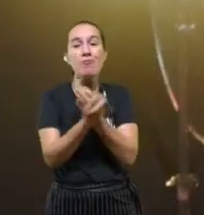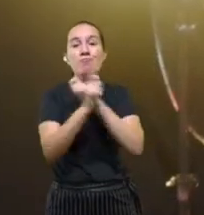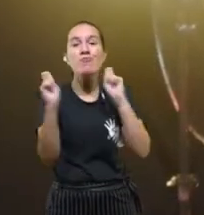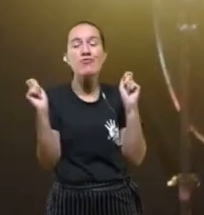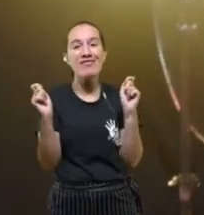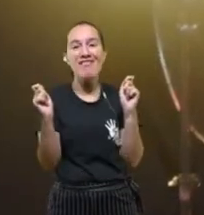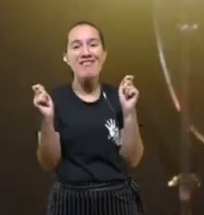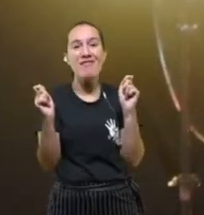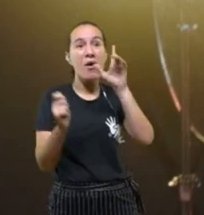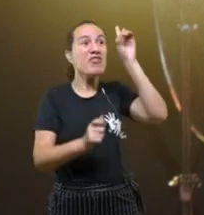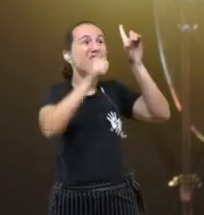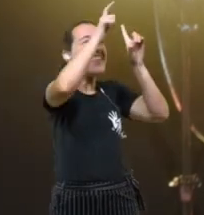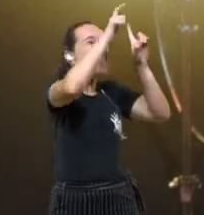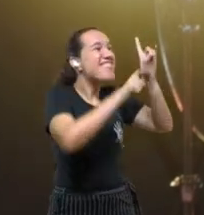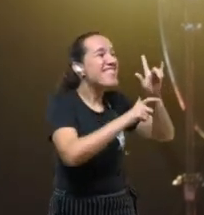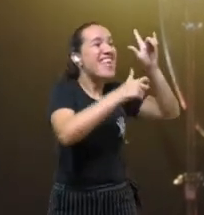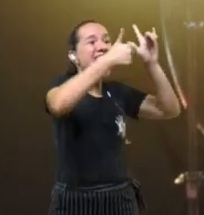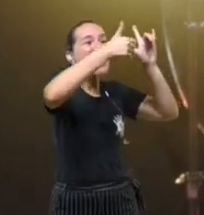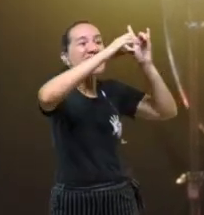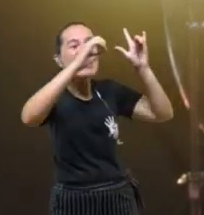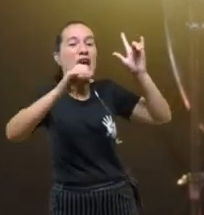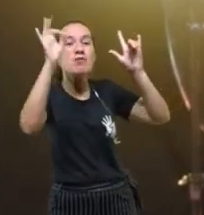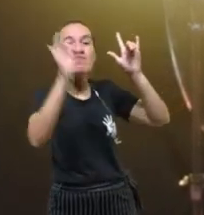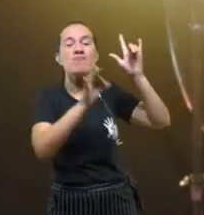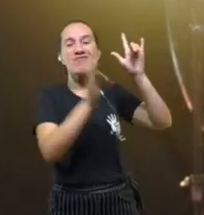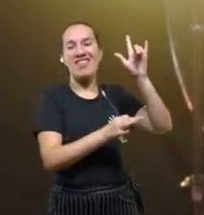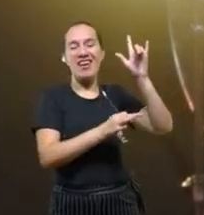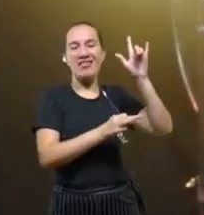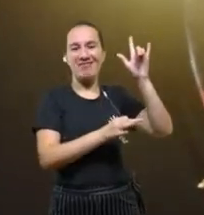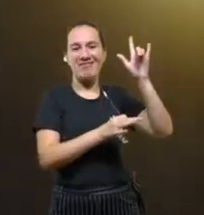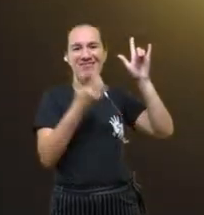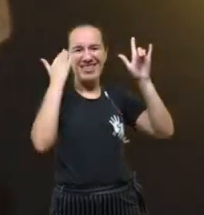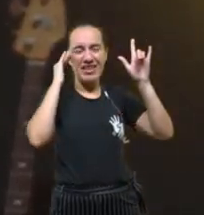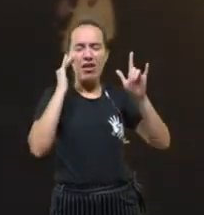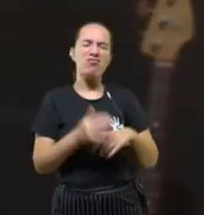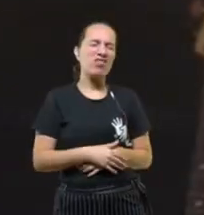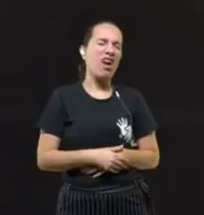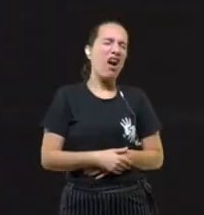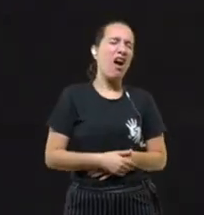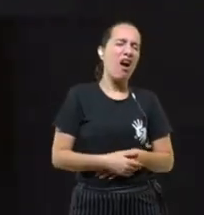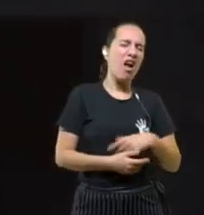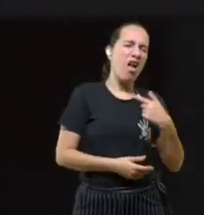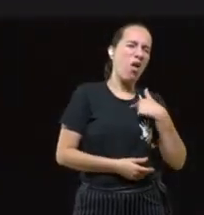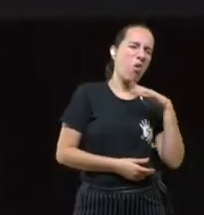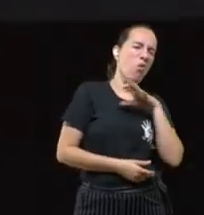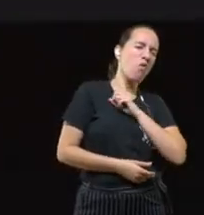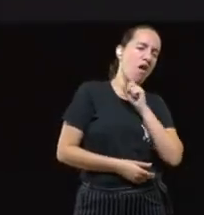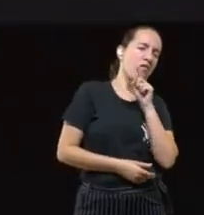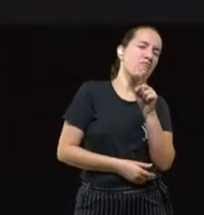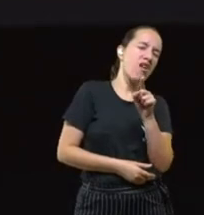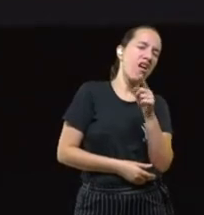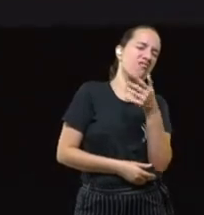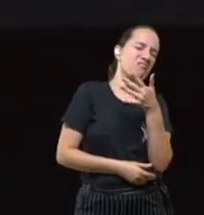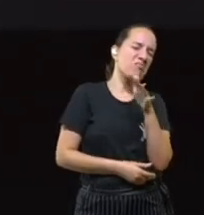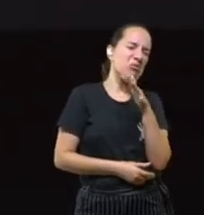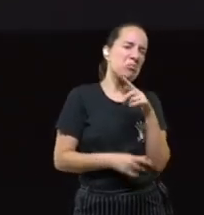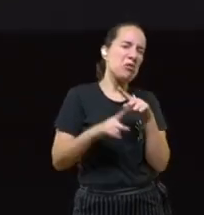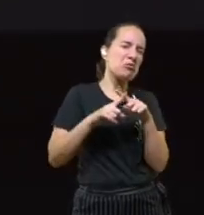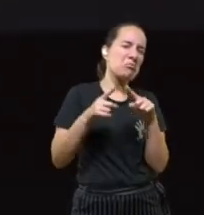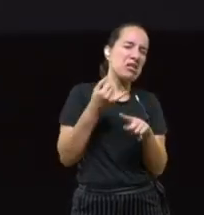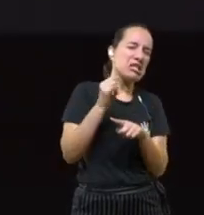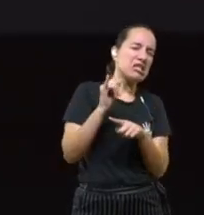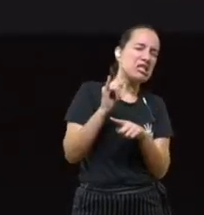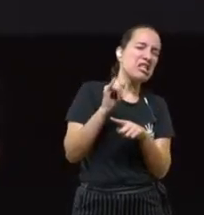não consegue, eu amo ela um pouquinho, mas se ela tivesse melhorzinho, eu iria amar